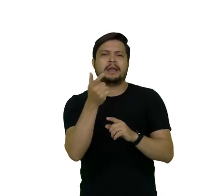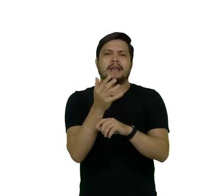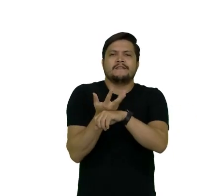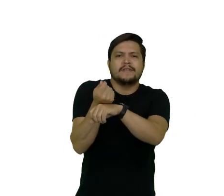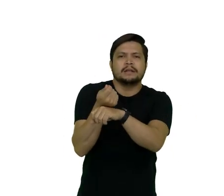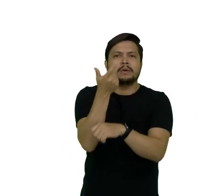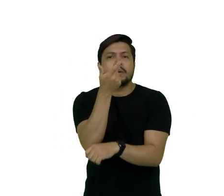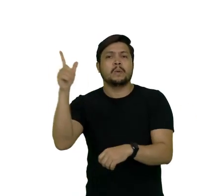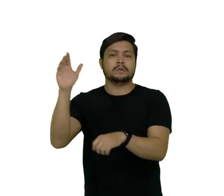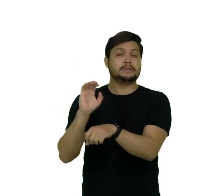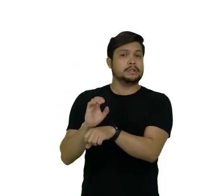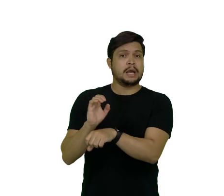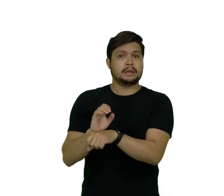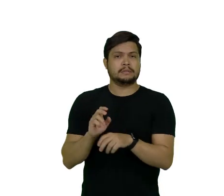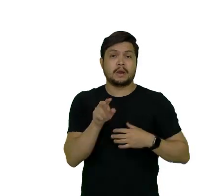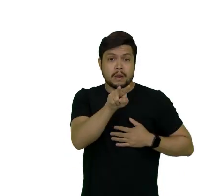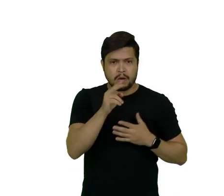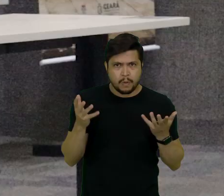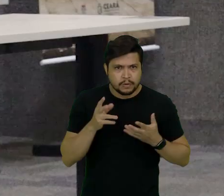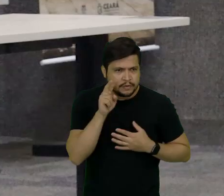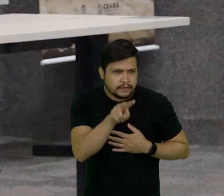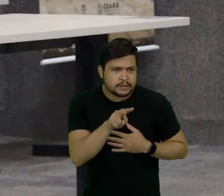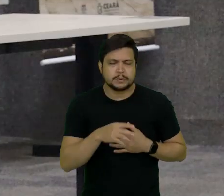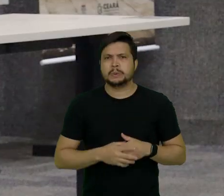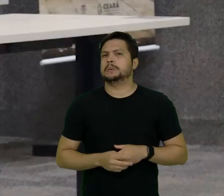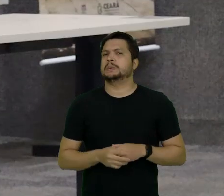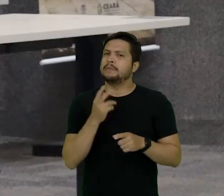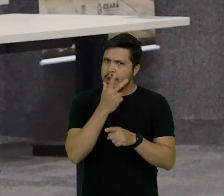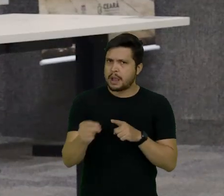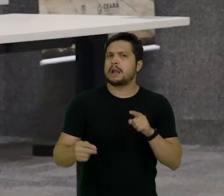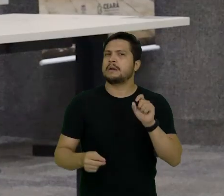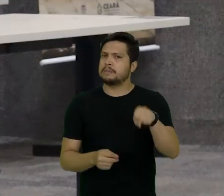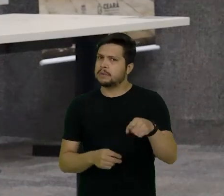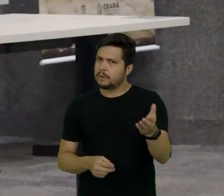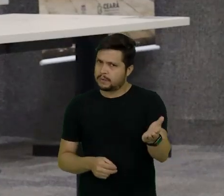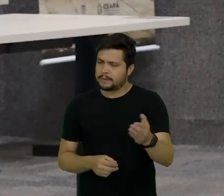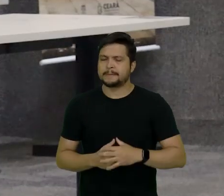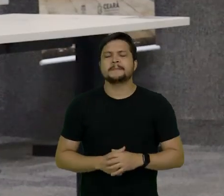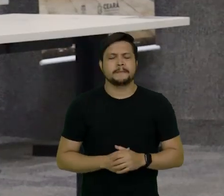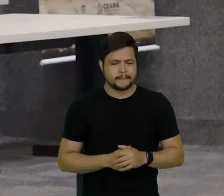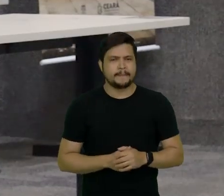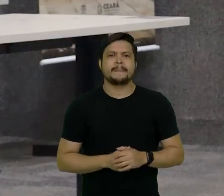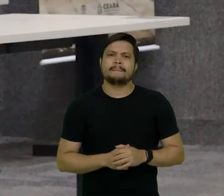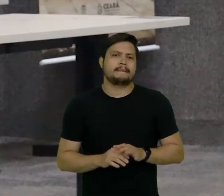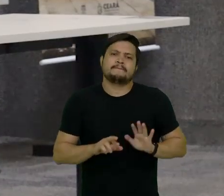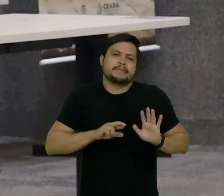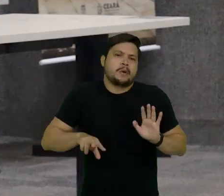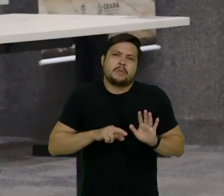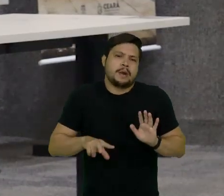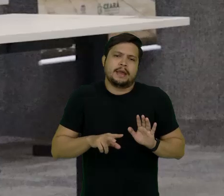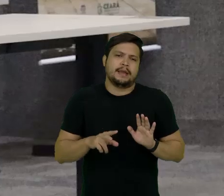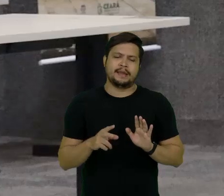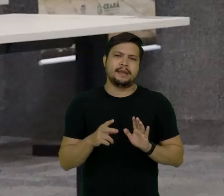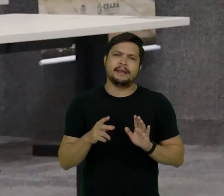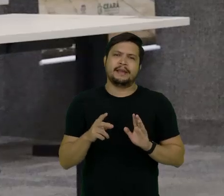se integrar com outras pessoas. Isso é uma enorme conquista. É uma enorme conquista. A gente não está mais